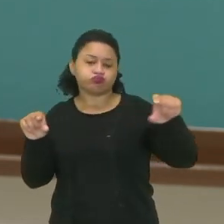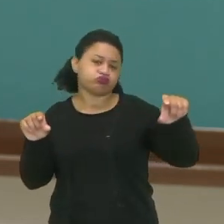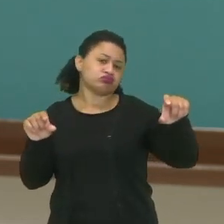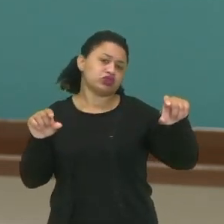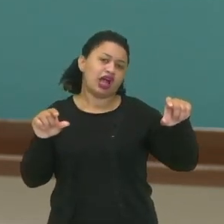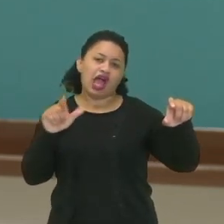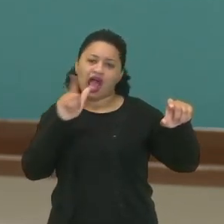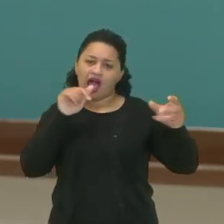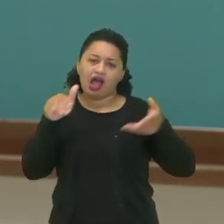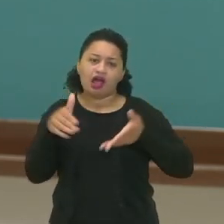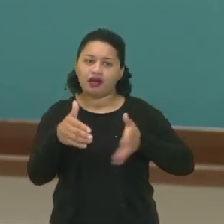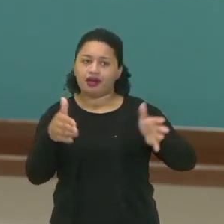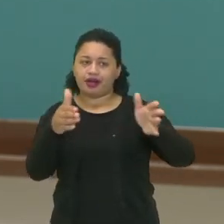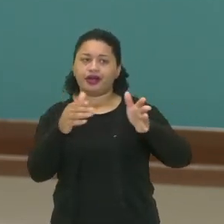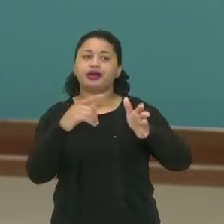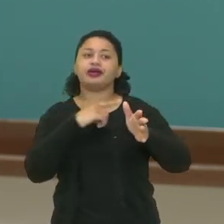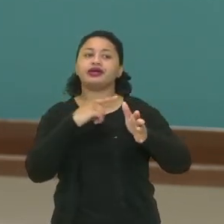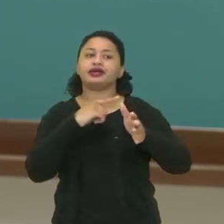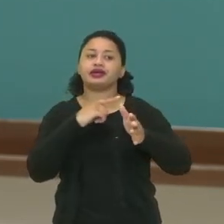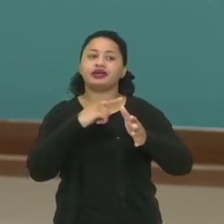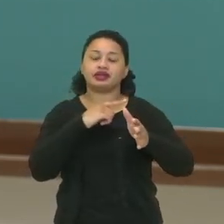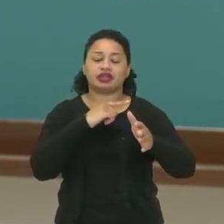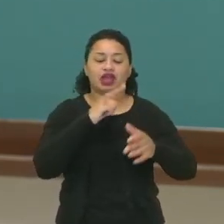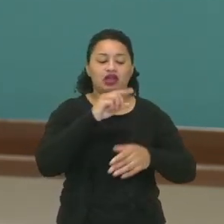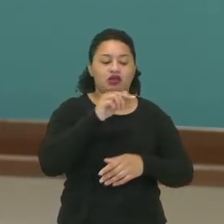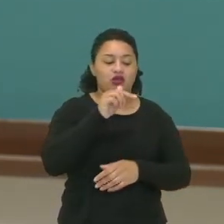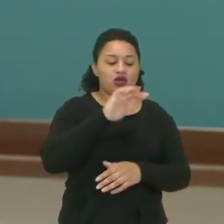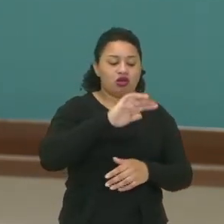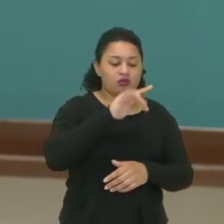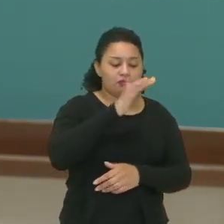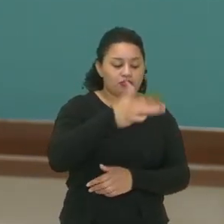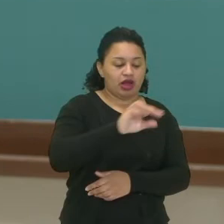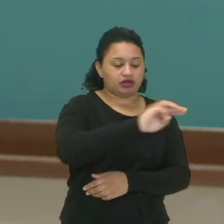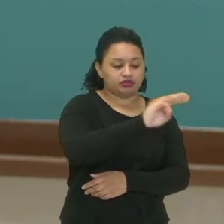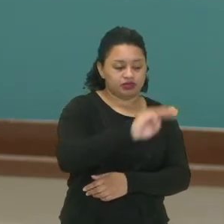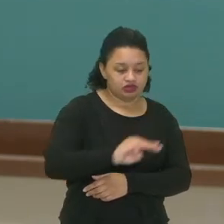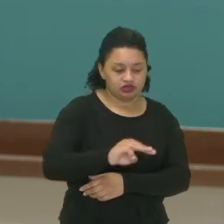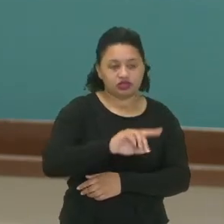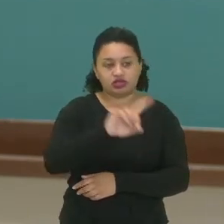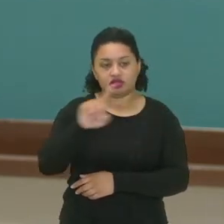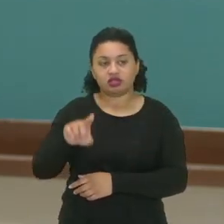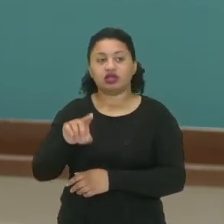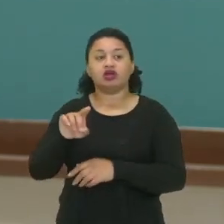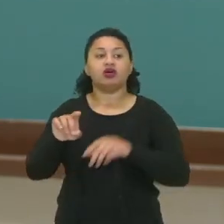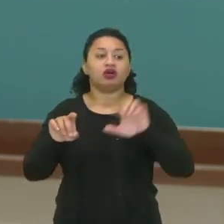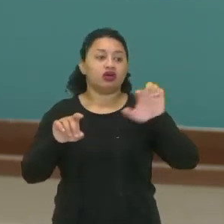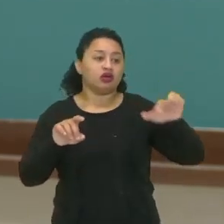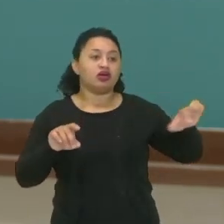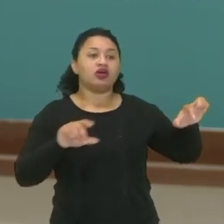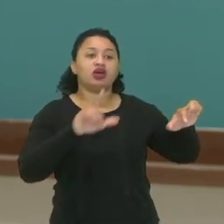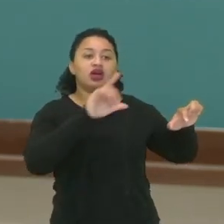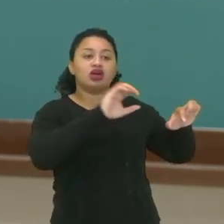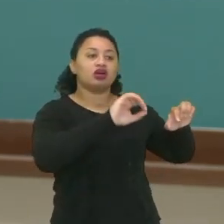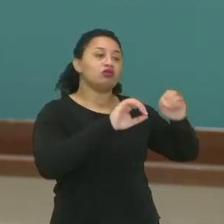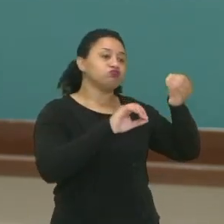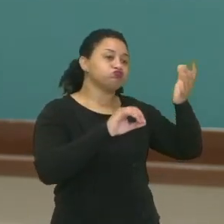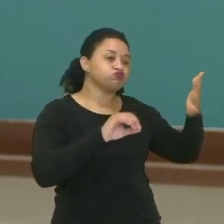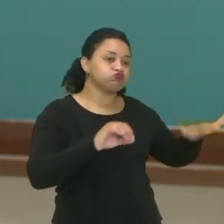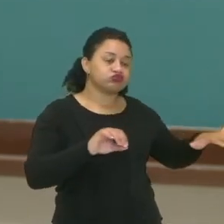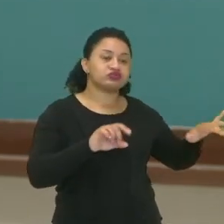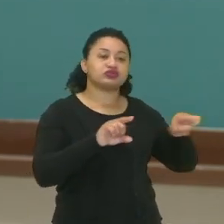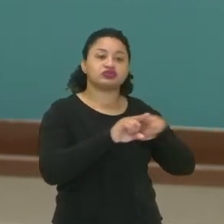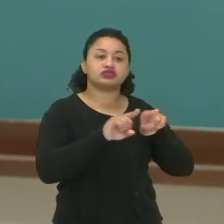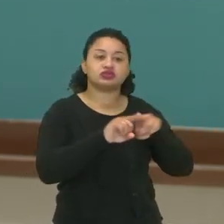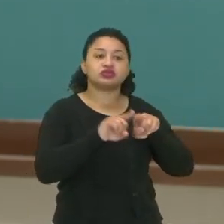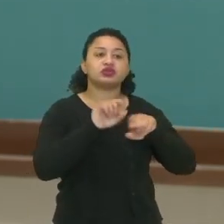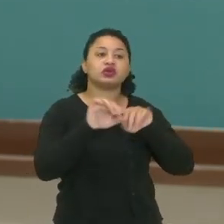de água que conecta o Mar Mediterrâneo ao Oceano Atlântico. Está aparecendo um pedacinho do Oceano Atlântico aqui. E ele